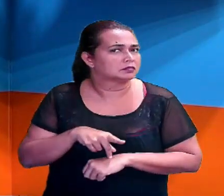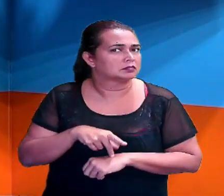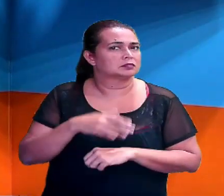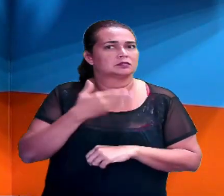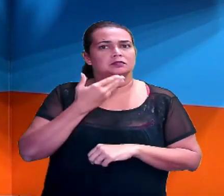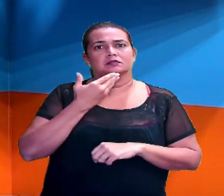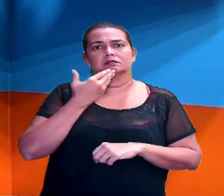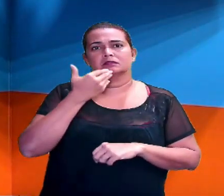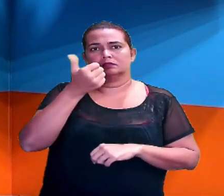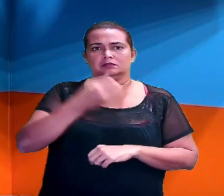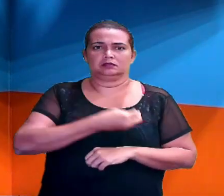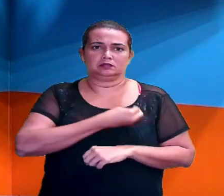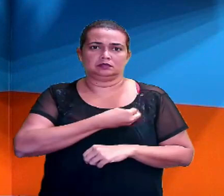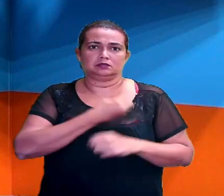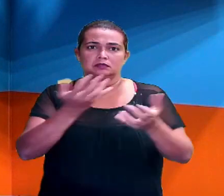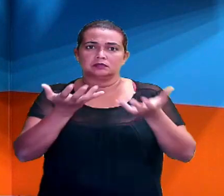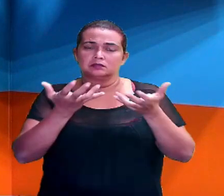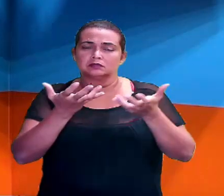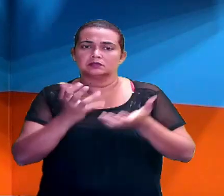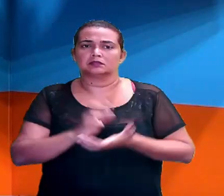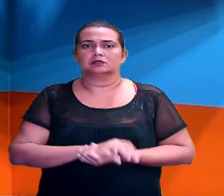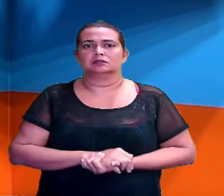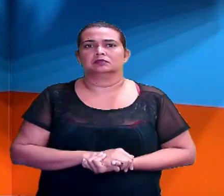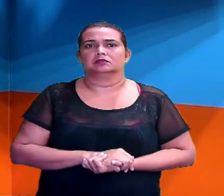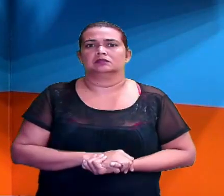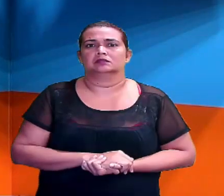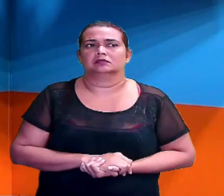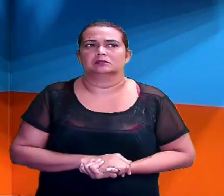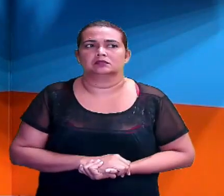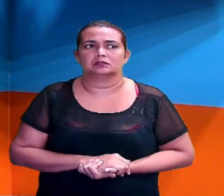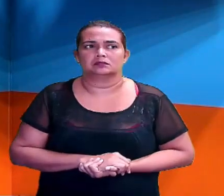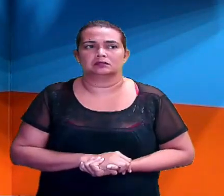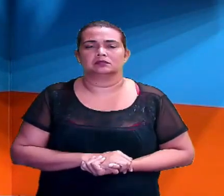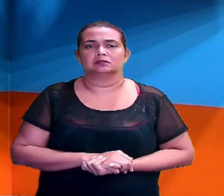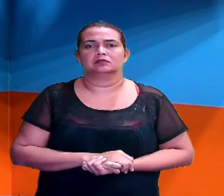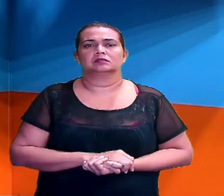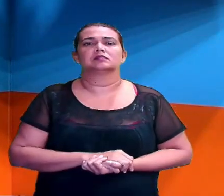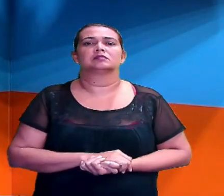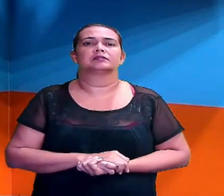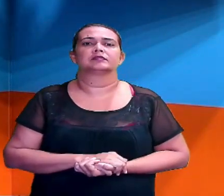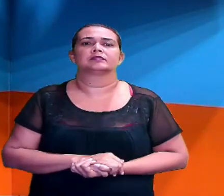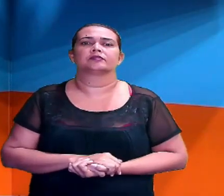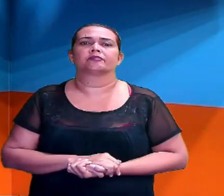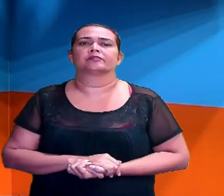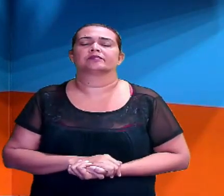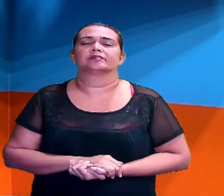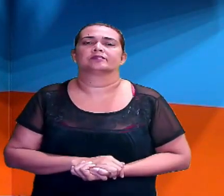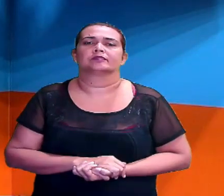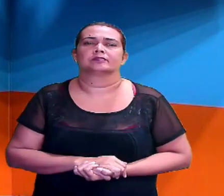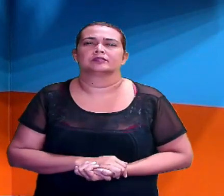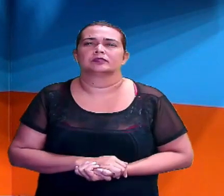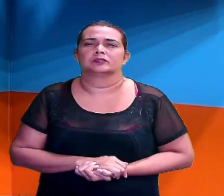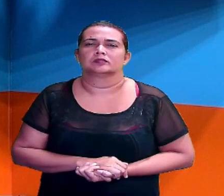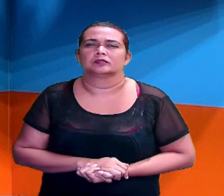melhor qualidade de vida, mesmo que seja longe do seu lugar de origem, né?